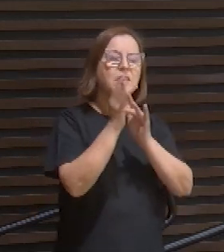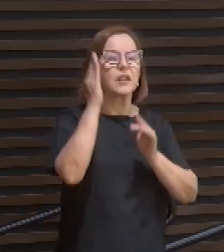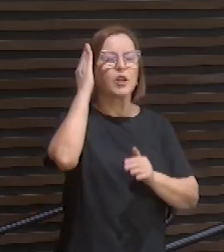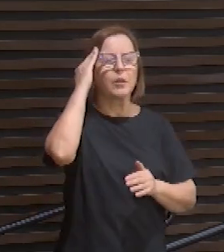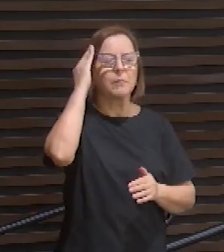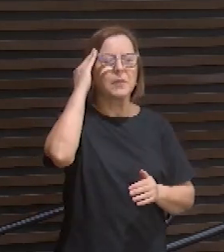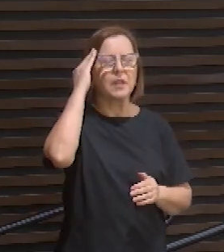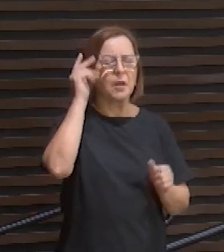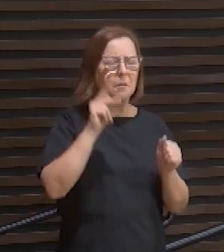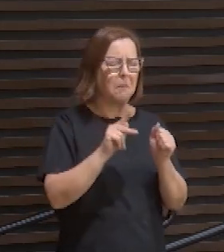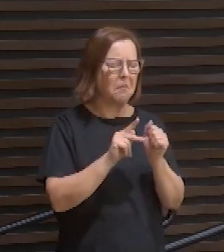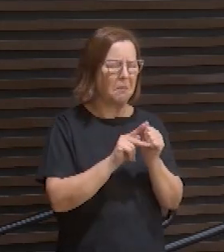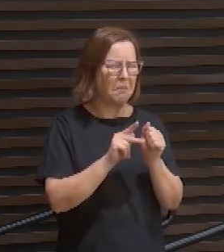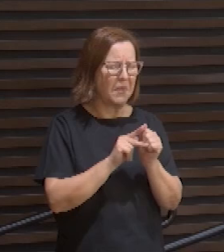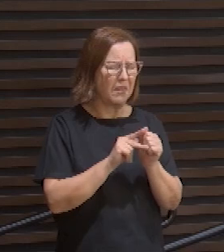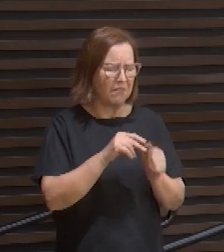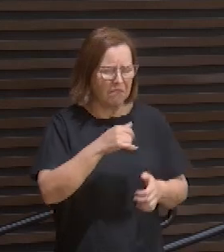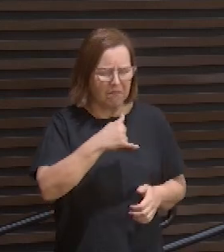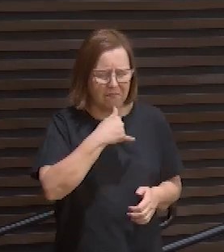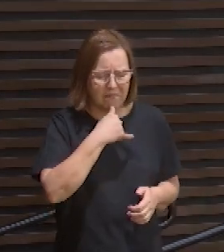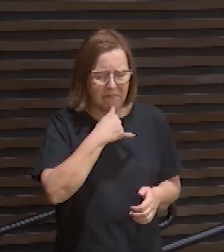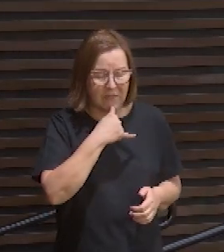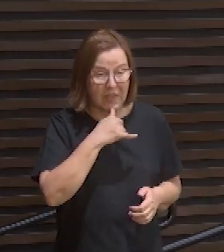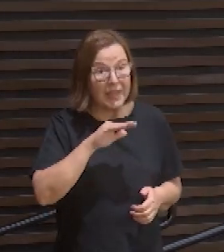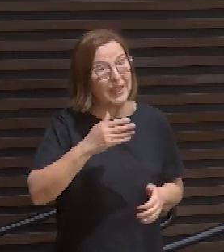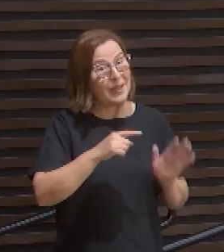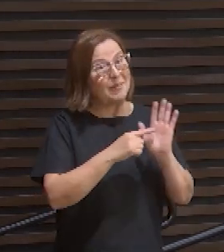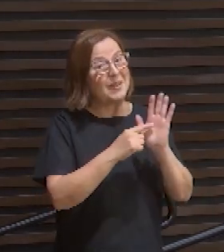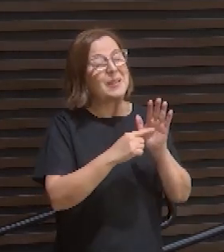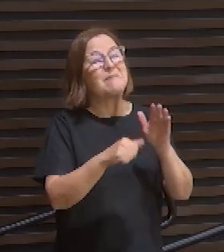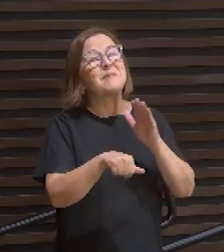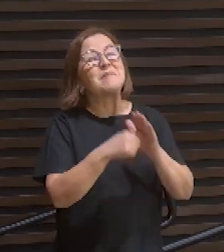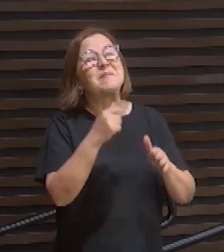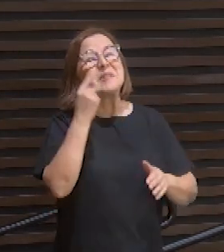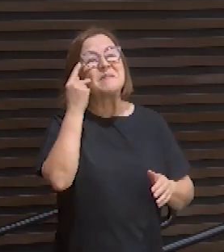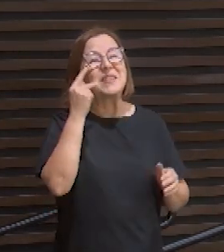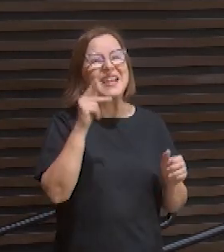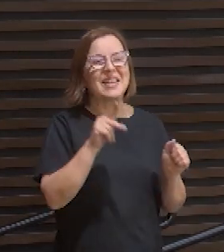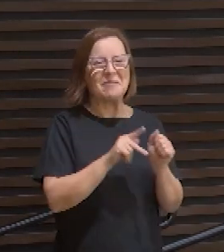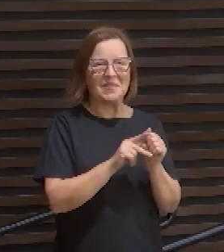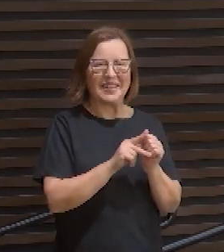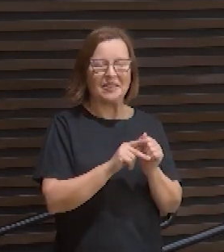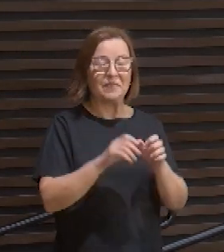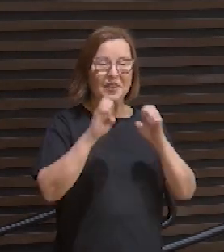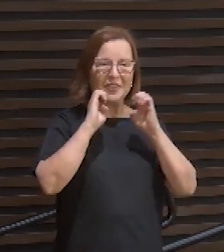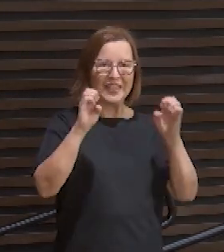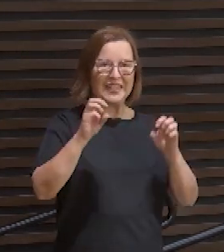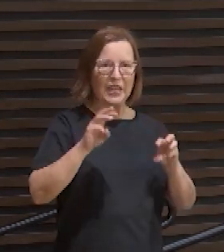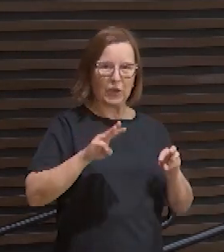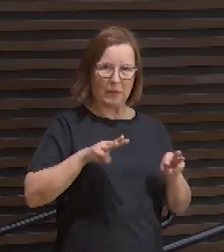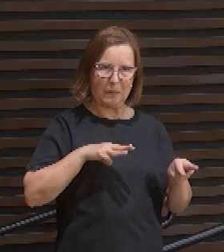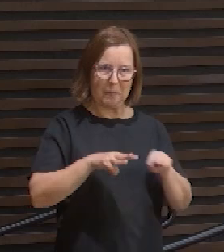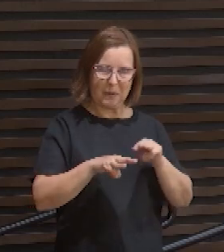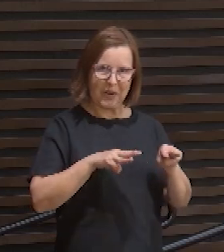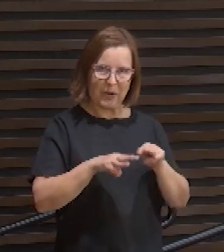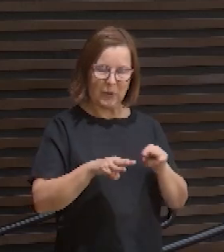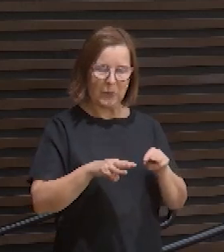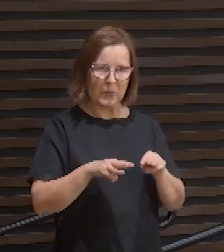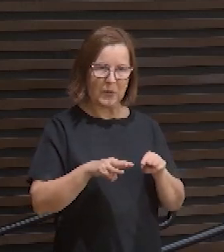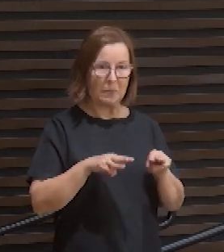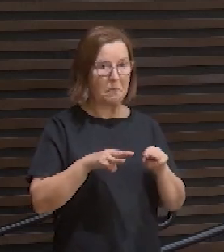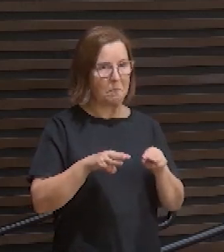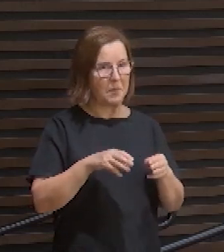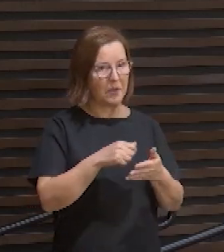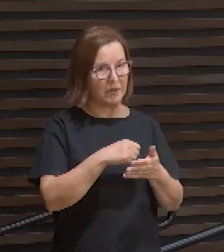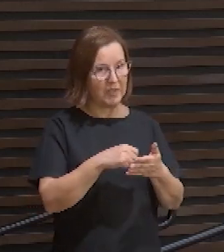estava mal, então ele aparece primeiro para quem? Para o Pedro. Lá no Evangelho de Marcos, Marcos é um cara que escreveu